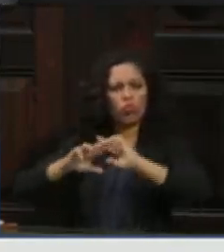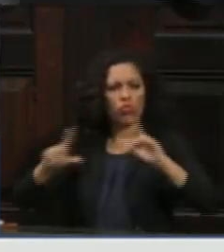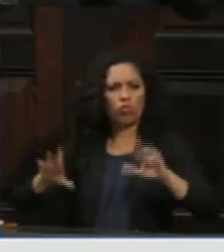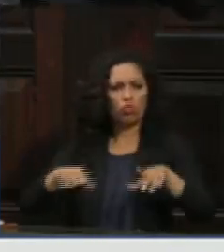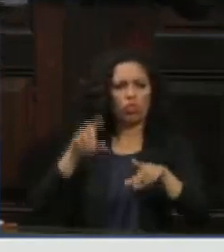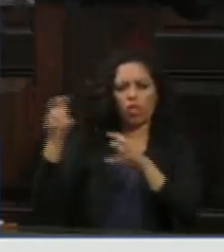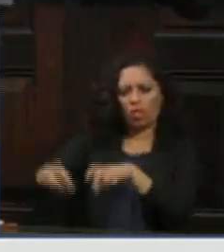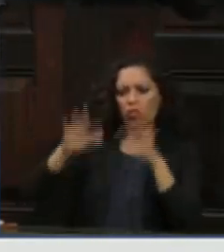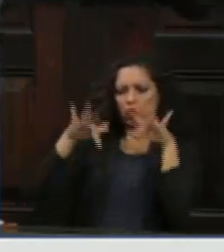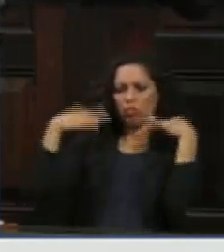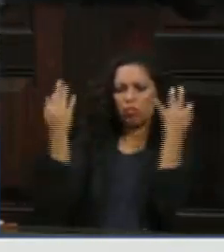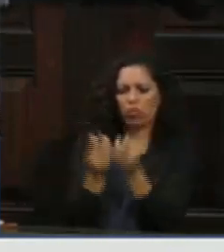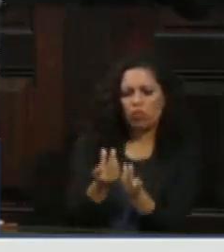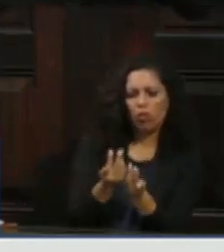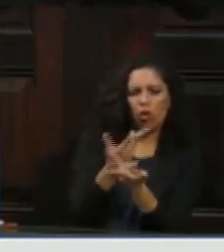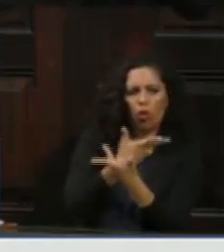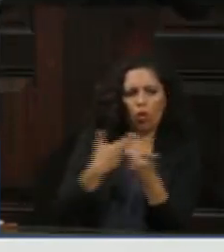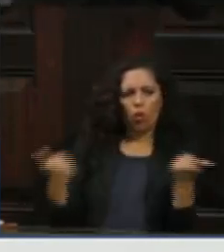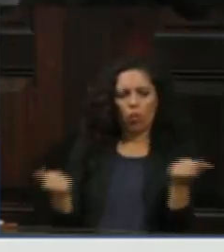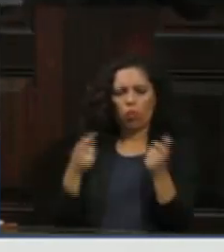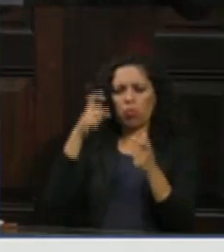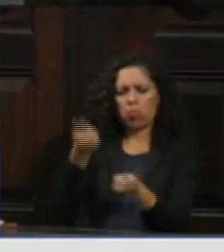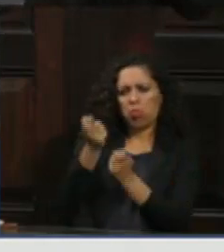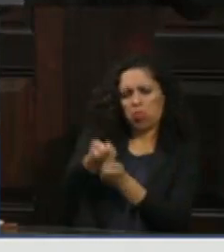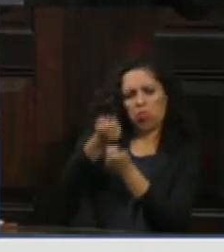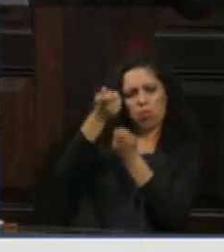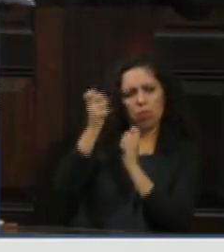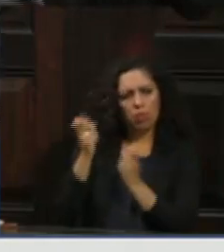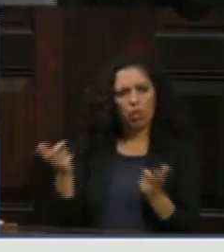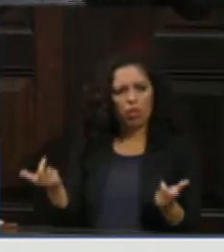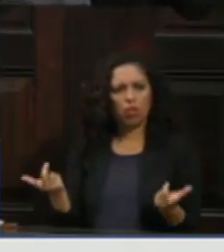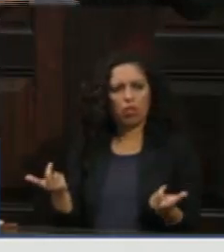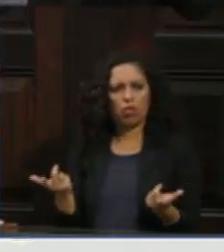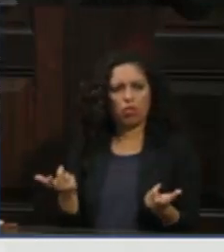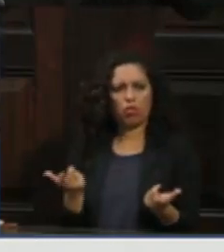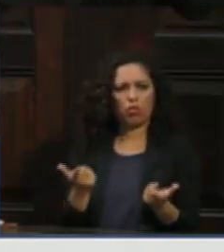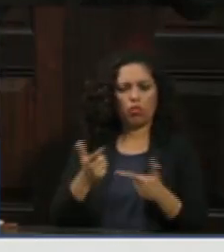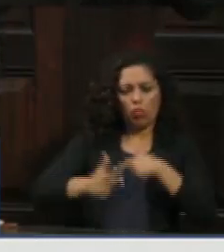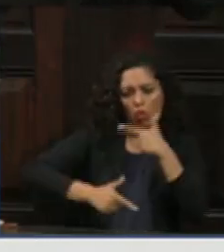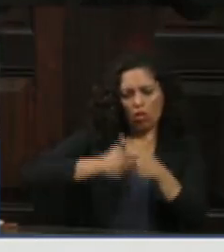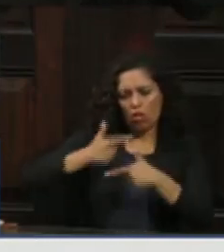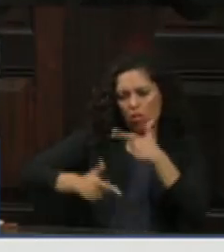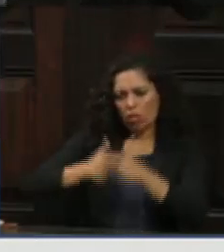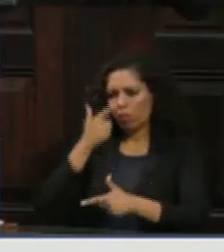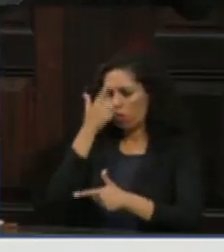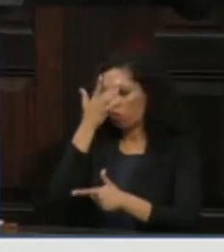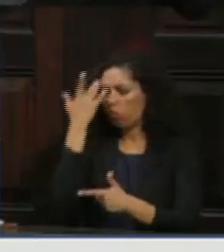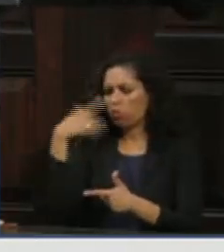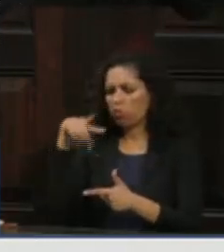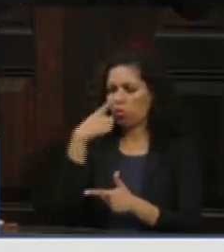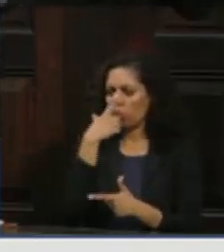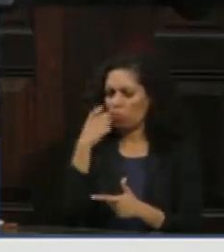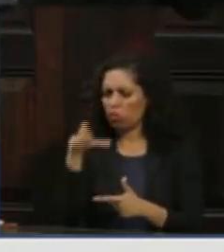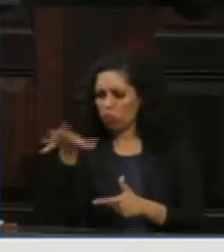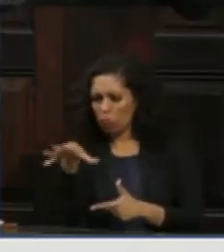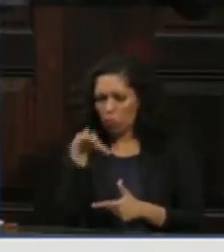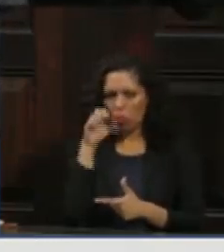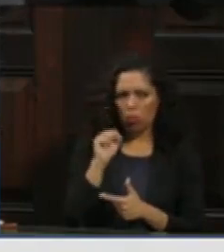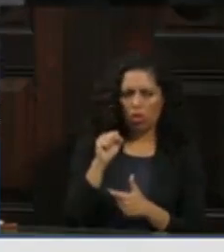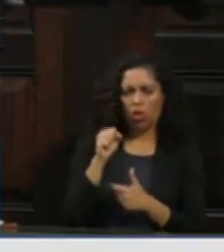também da deputada Zeidan, que fixa as diretrizes para a política estadual de economia popular solidária no Rio de Janeiro. É